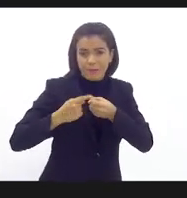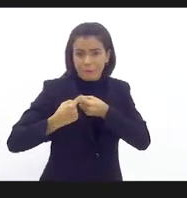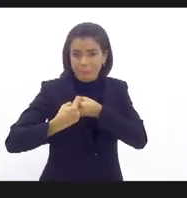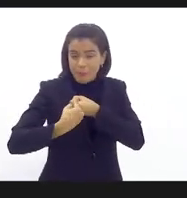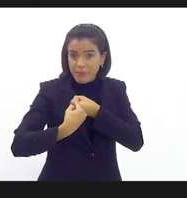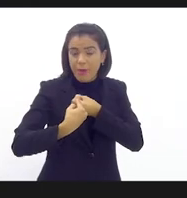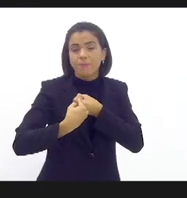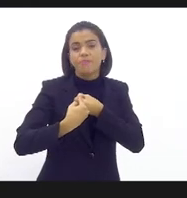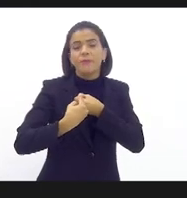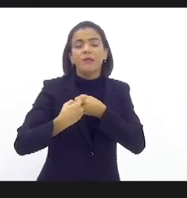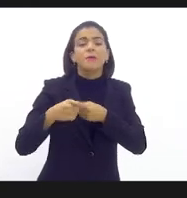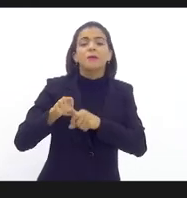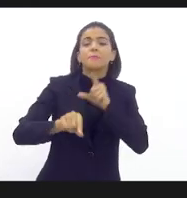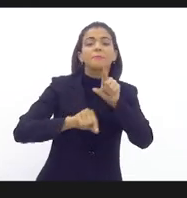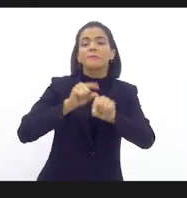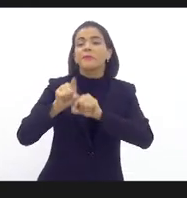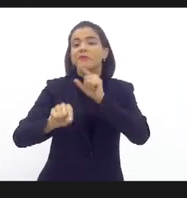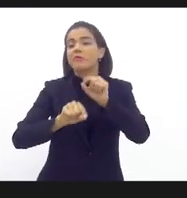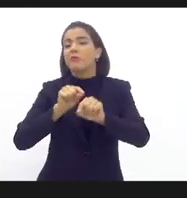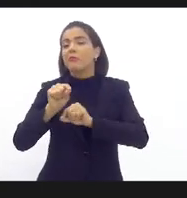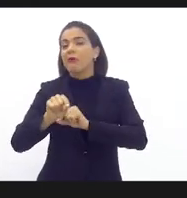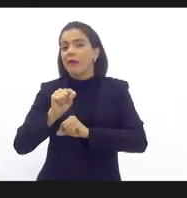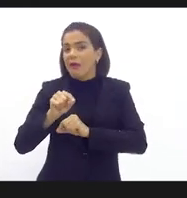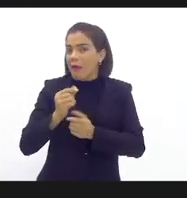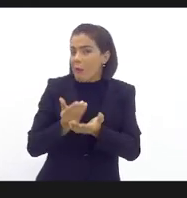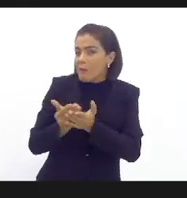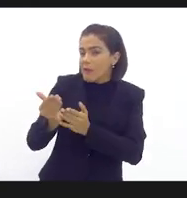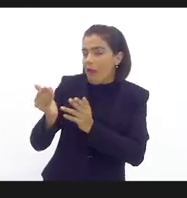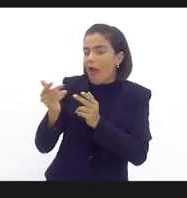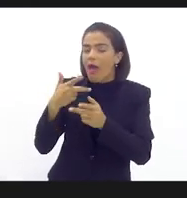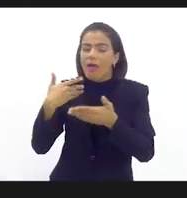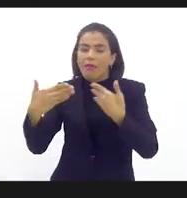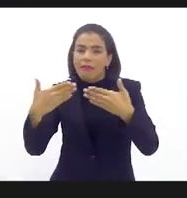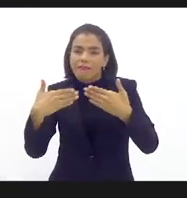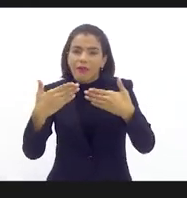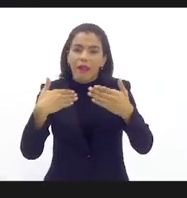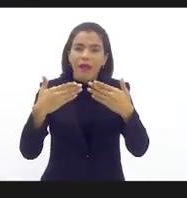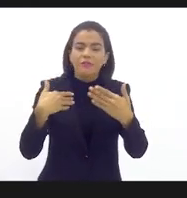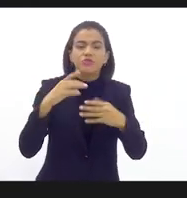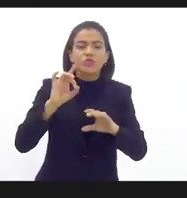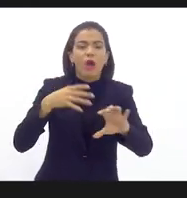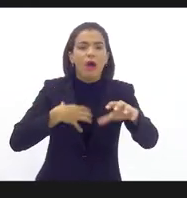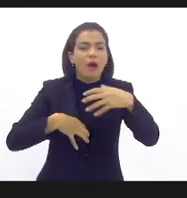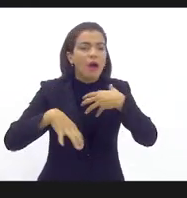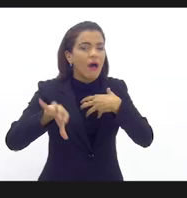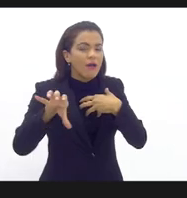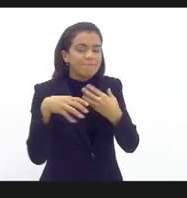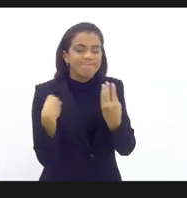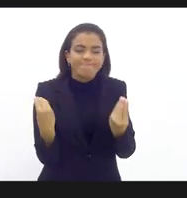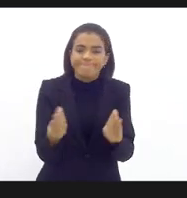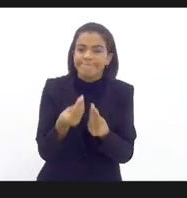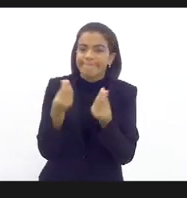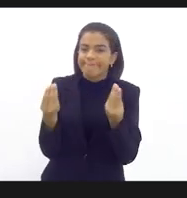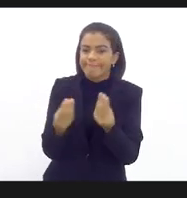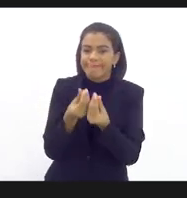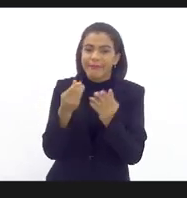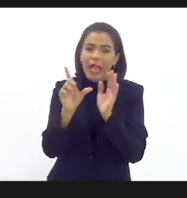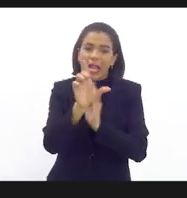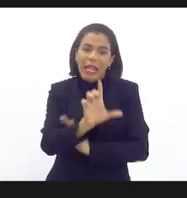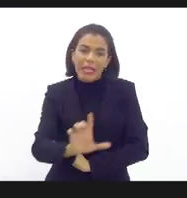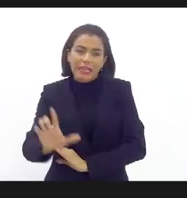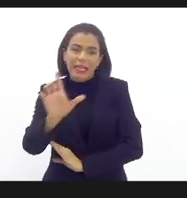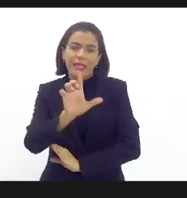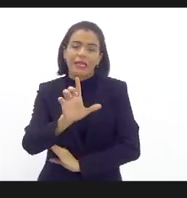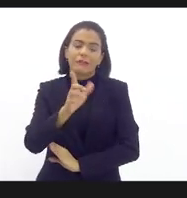preferem trabalhar os temas a partir de uma abordagem de sensibilização, ou seja, trabalham literatura,